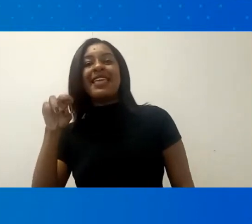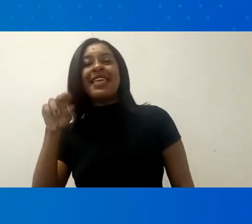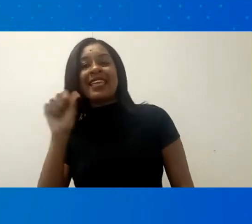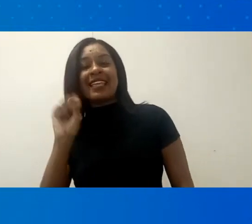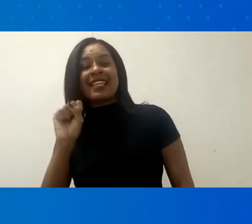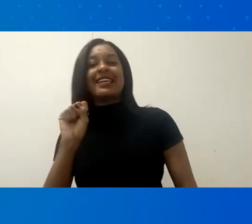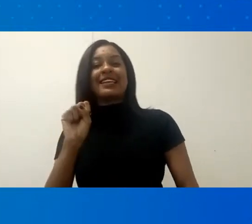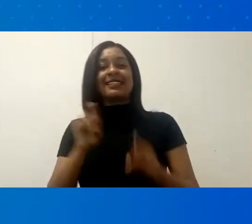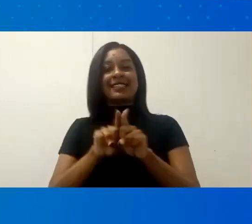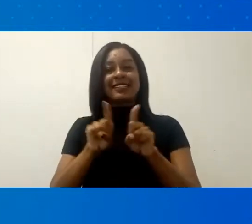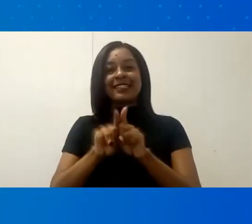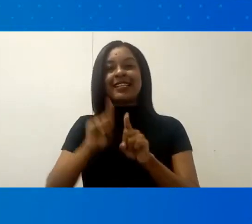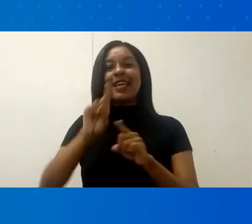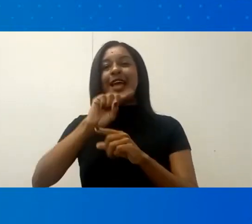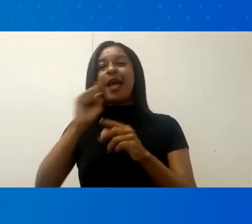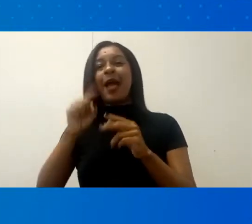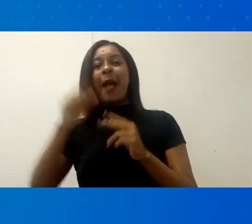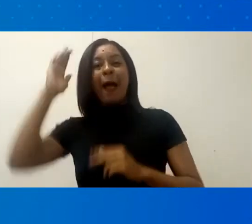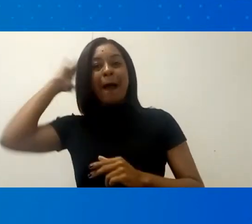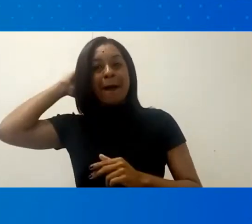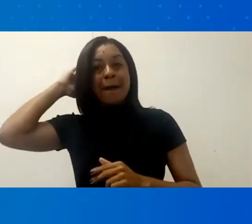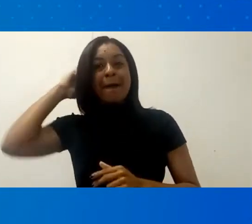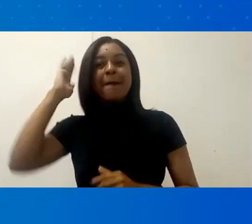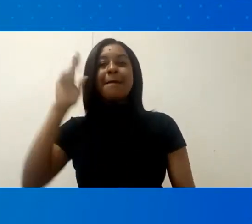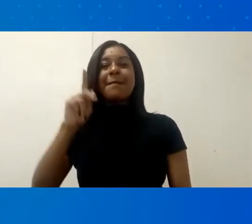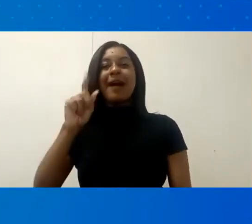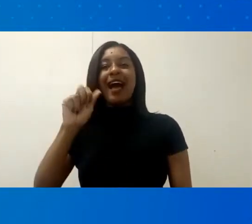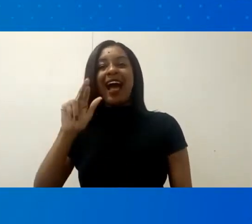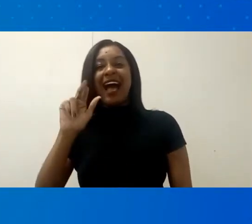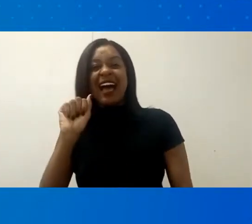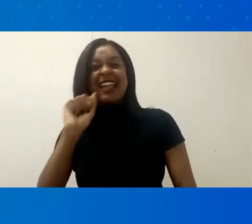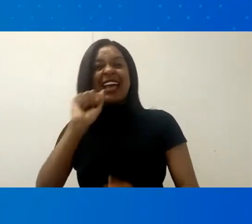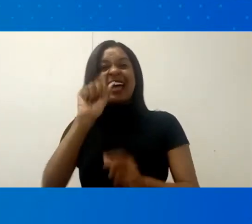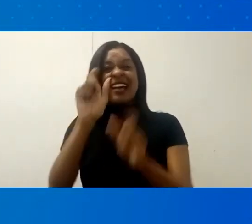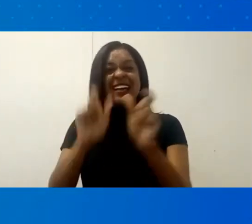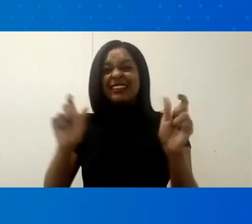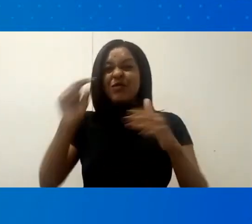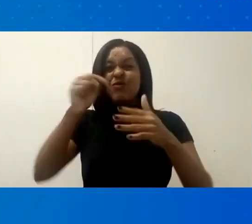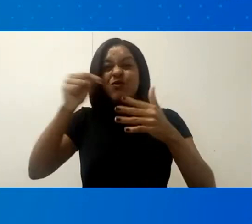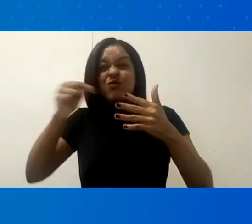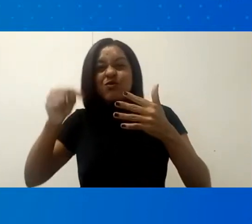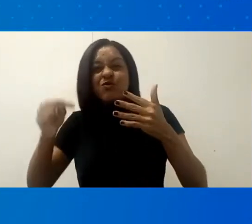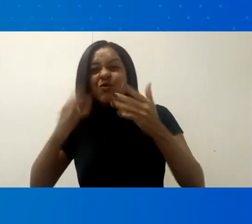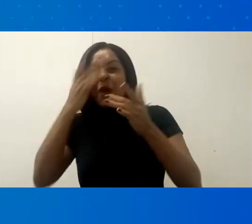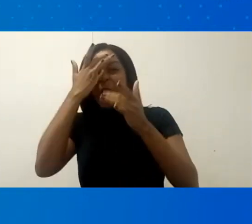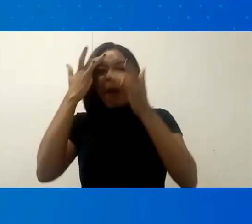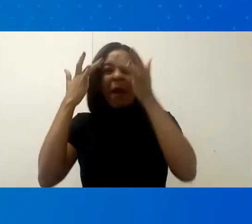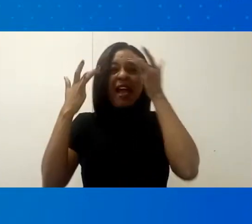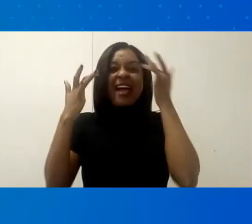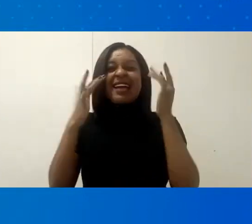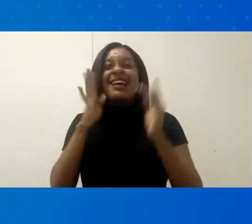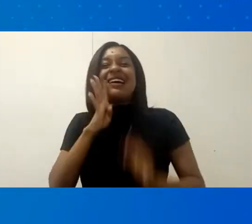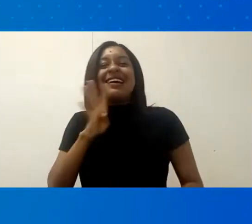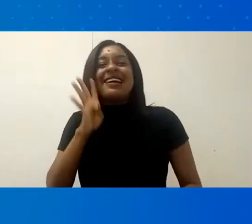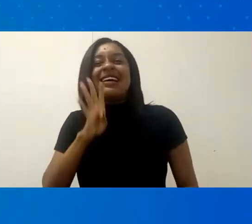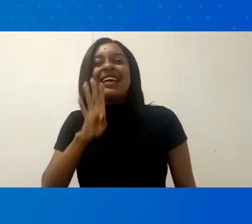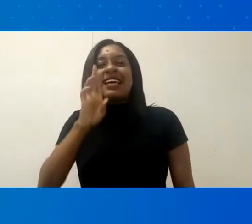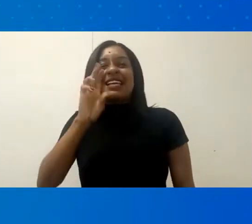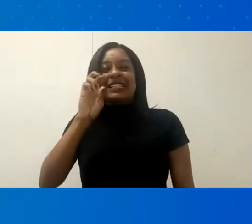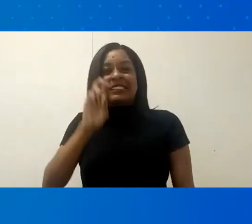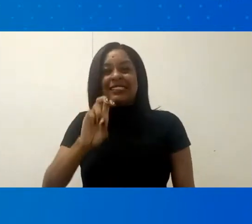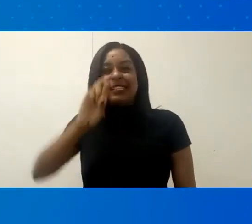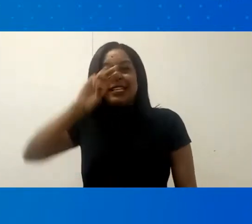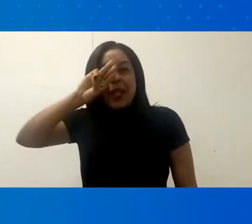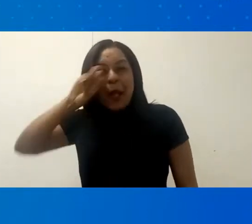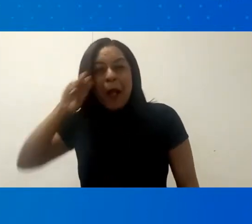parar olha quanta gente bacana nós temos mais de 5.400 inscritos